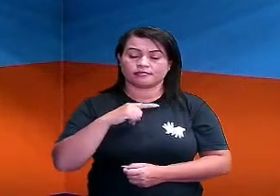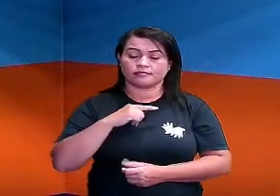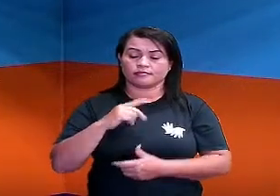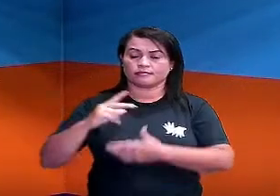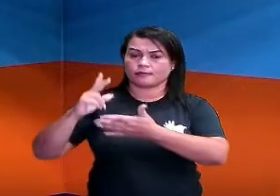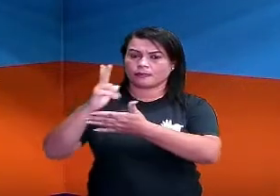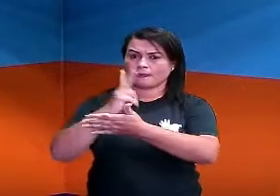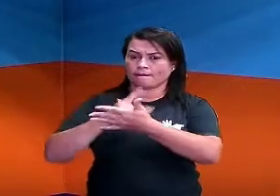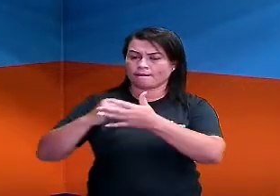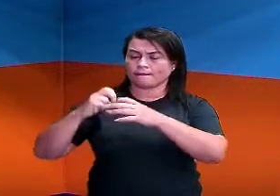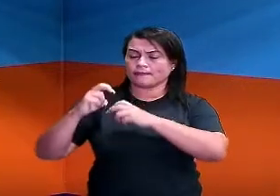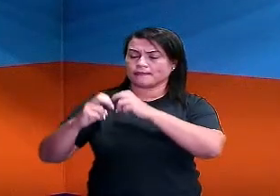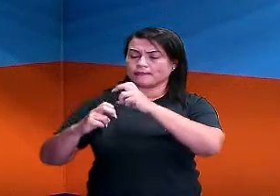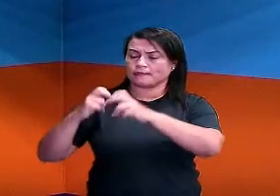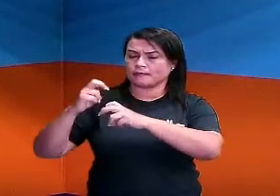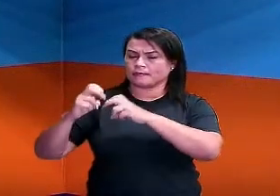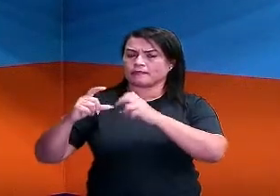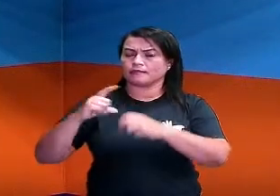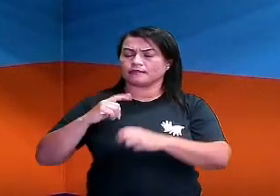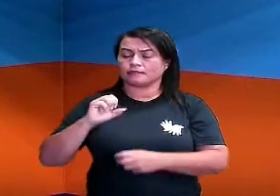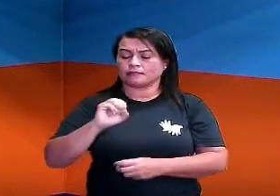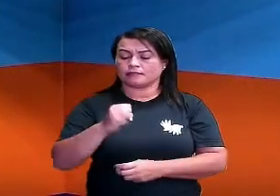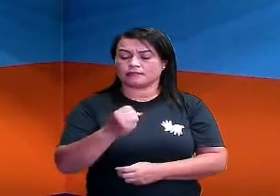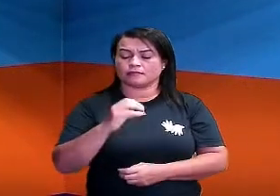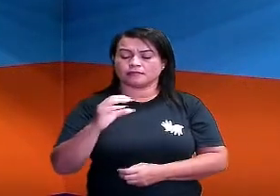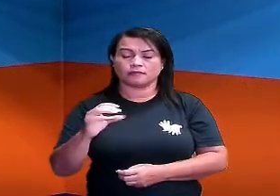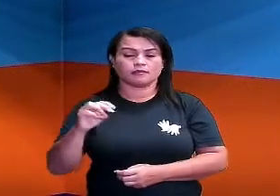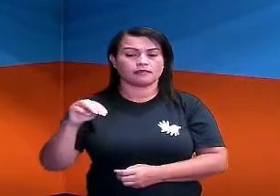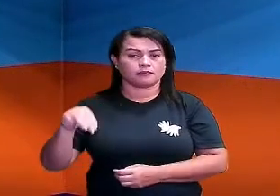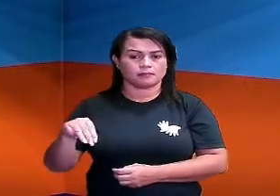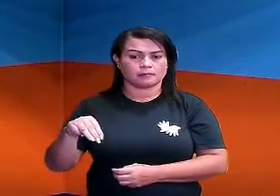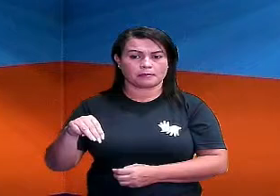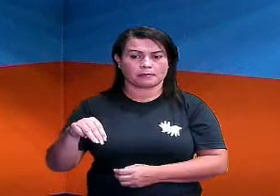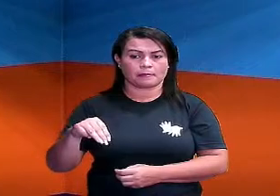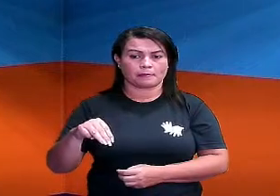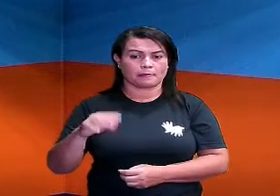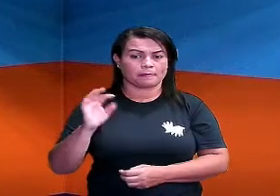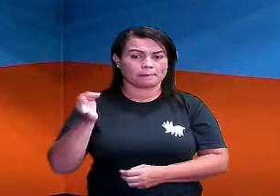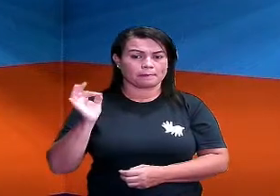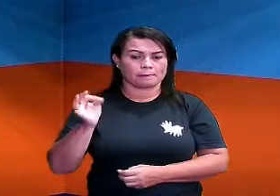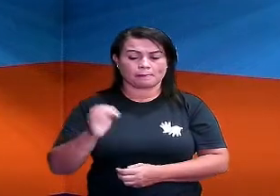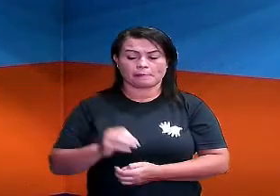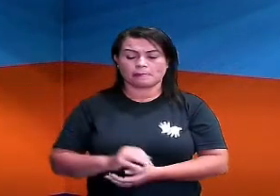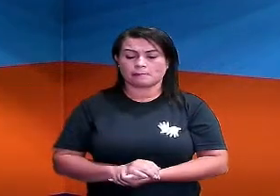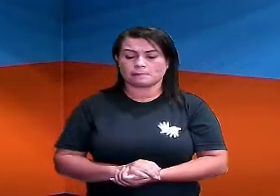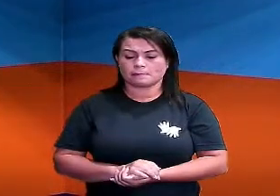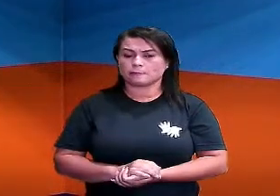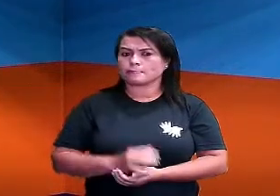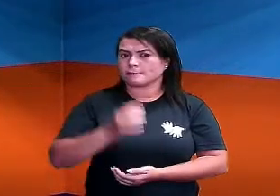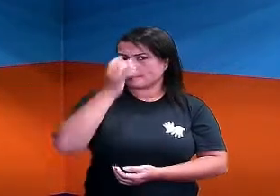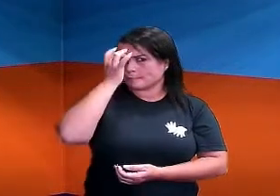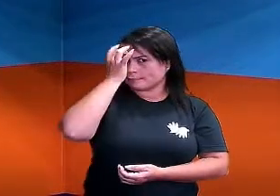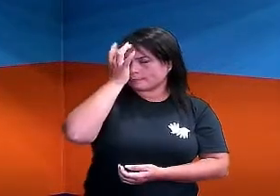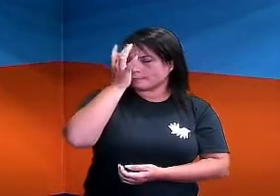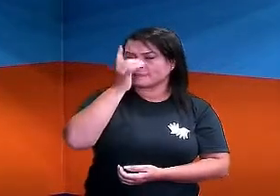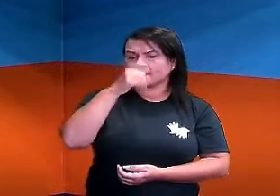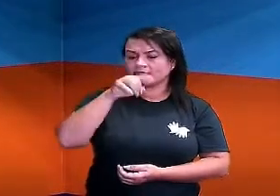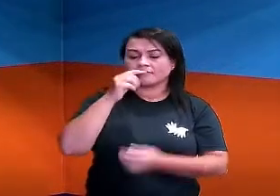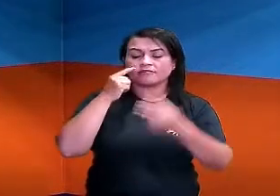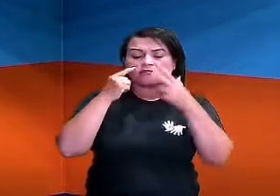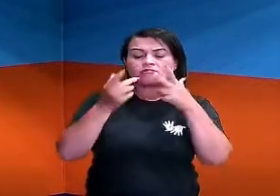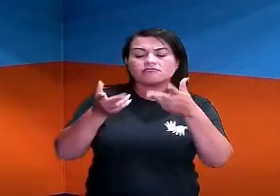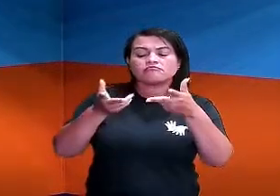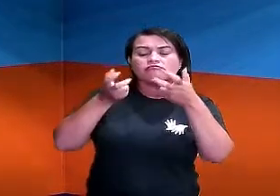trem mede 8 centímetros de comprimento, tá certo? Gente, é muito fácil. É só você olhar